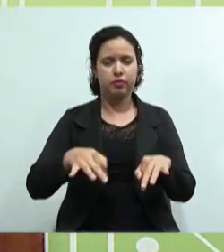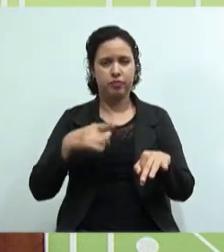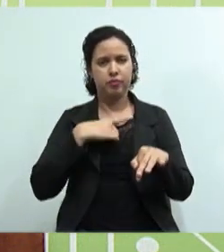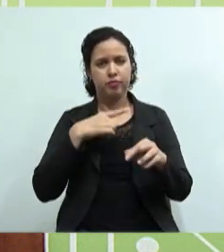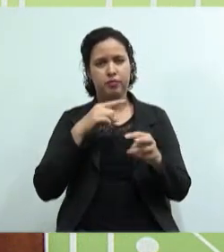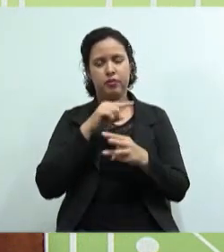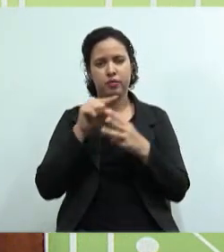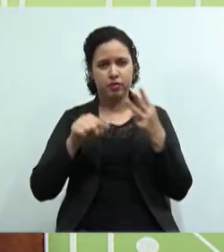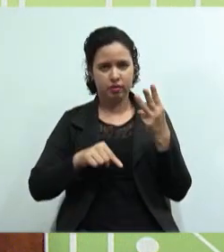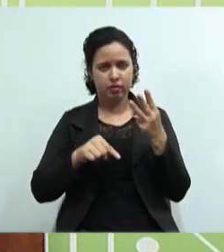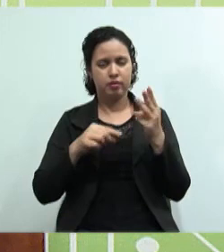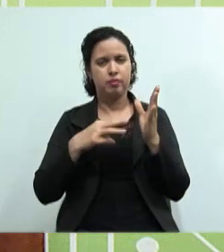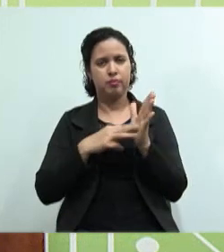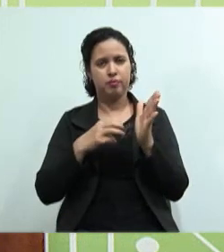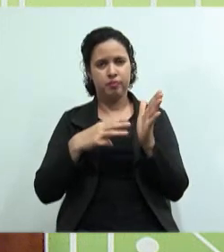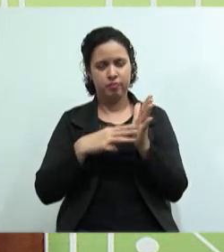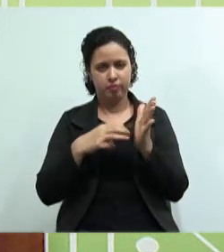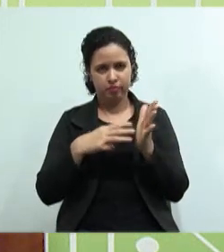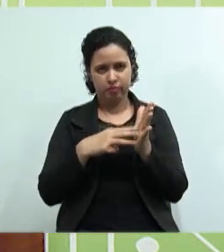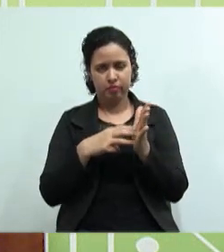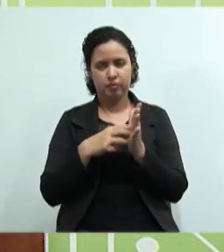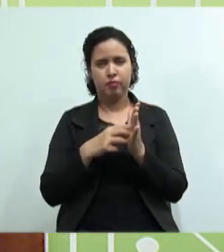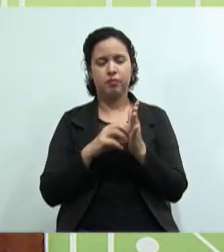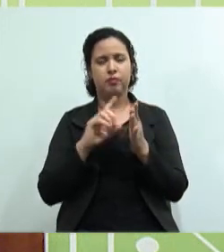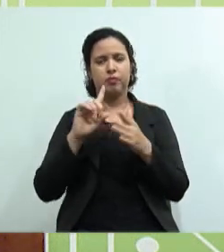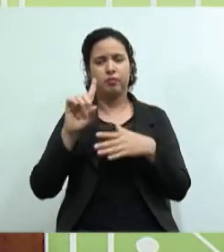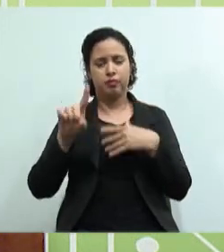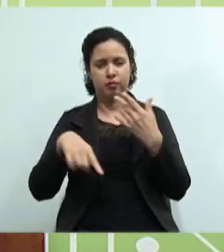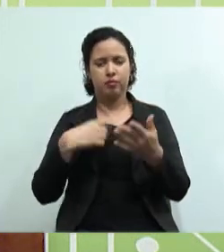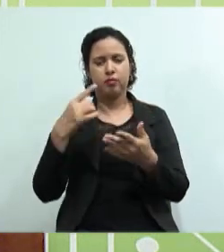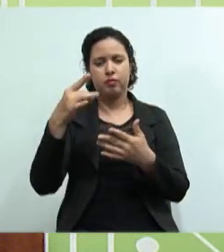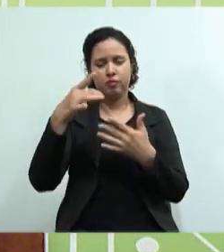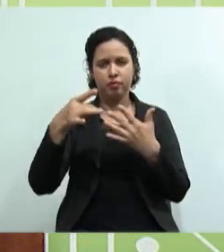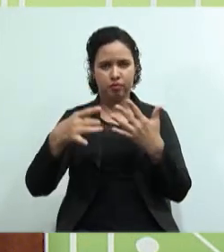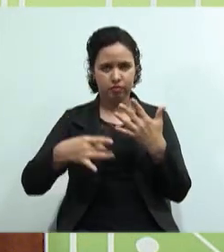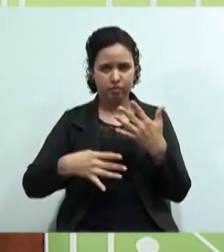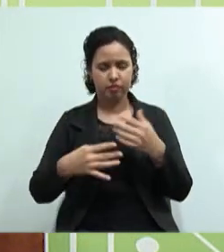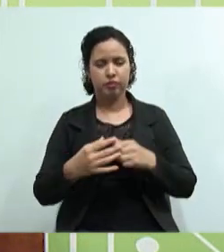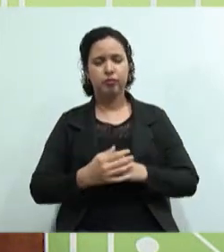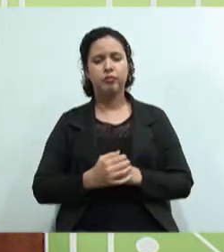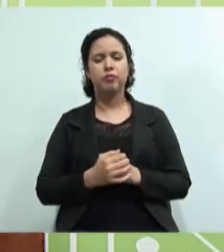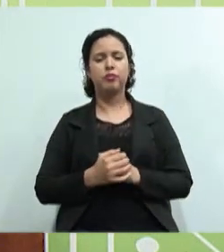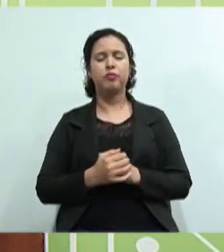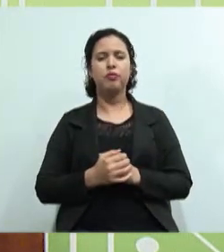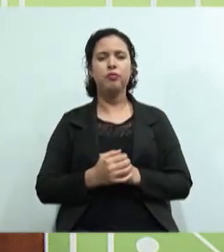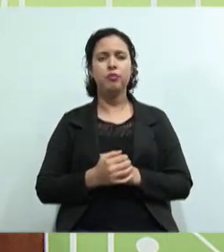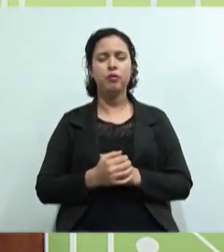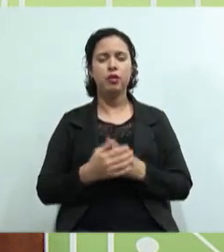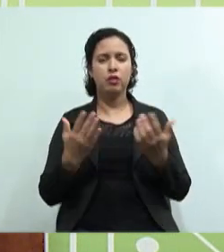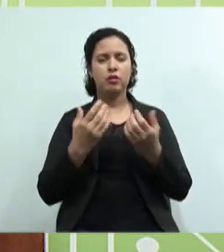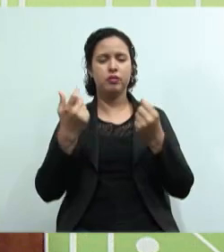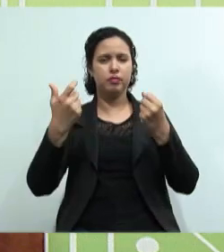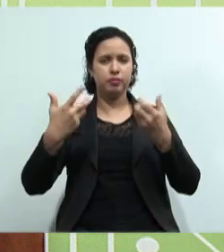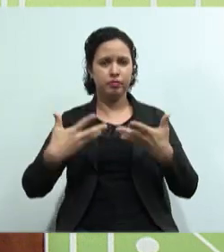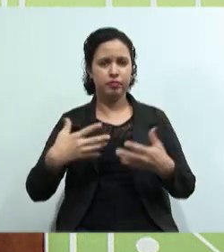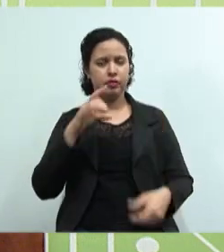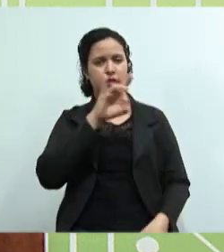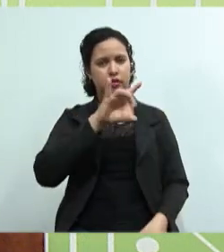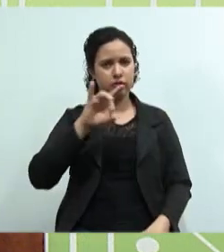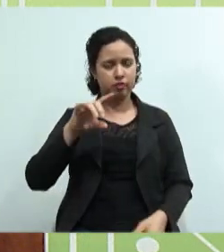metodologias, que é o PEPS, o EPS e média ponderada móvel. Agora nós vamos falar sobre cada uma dessas